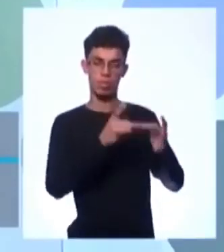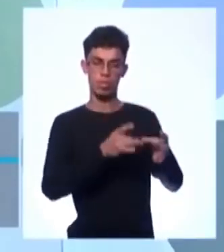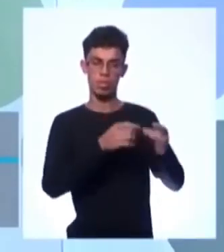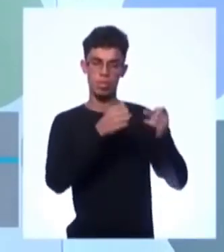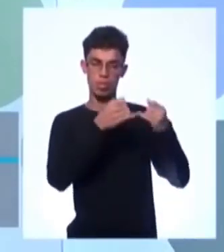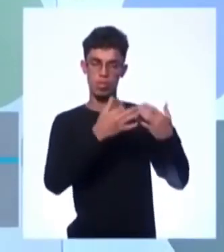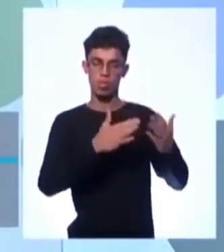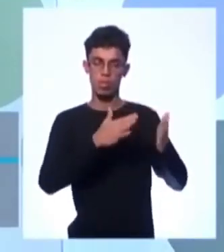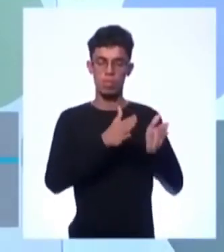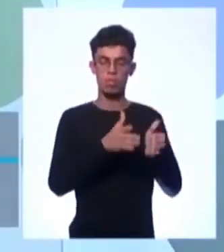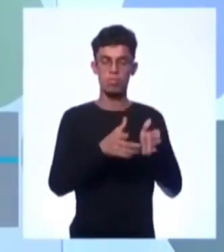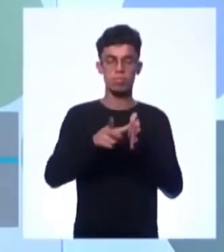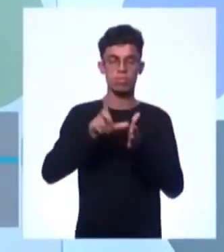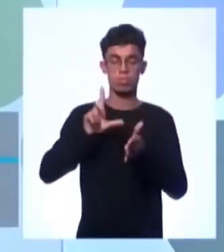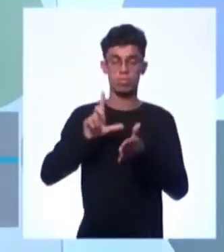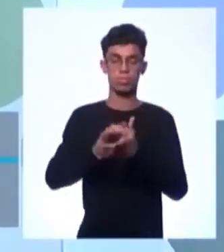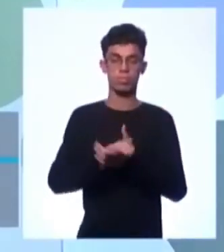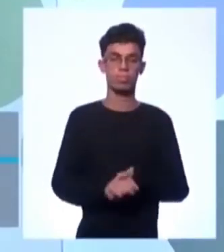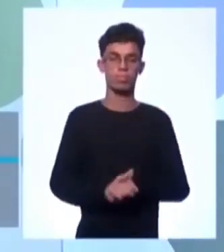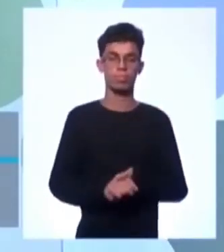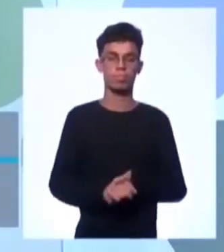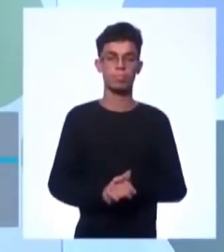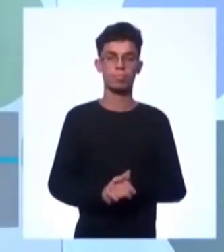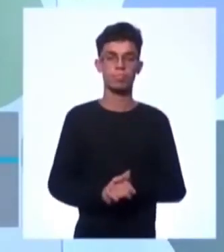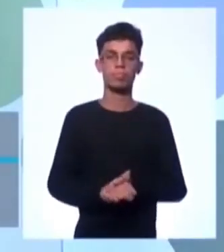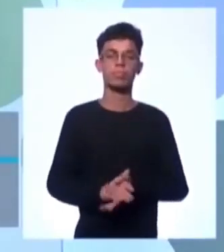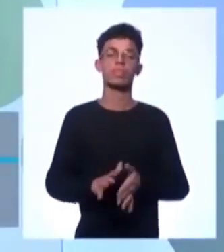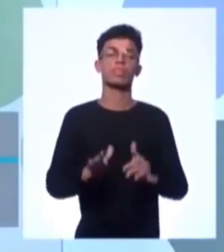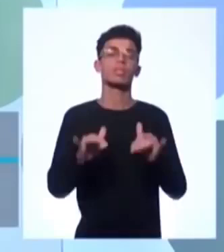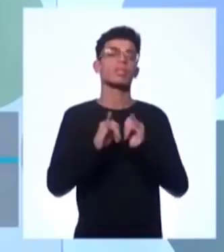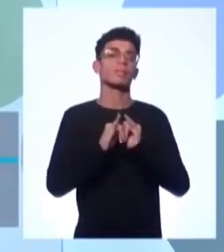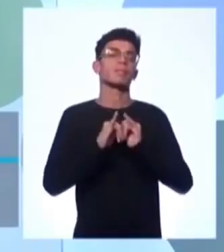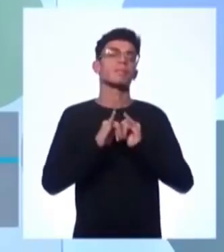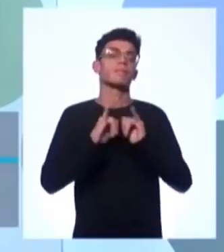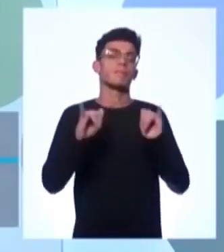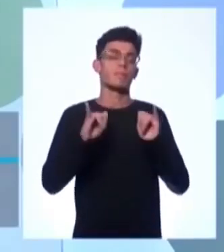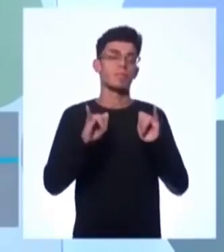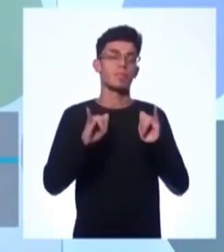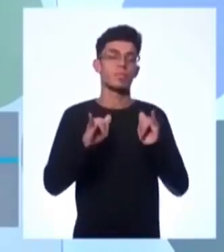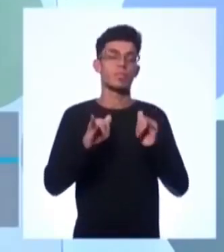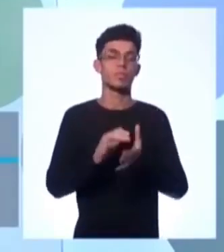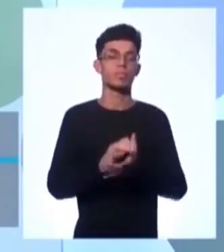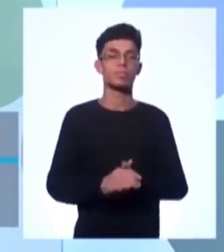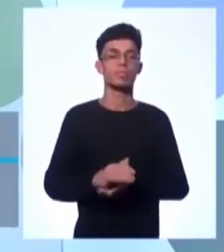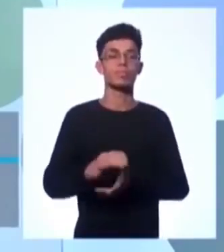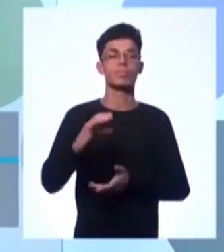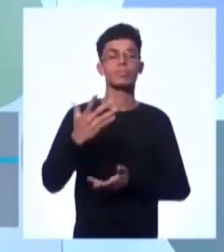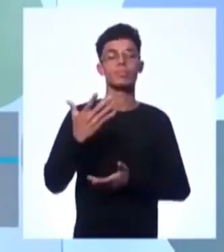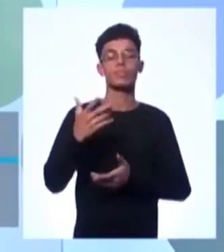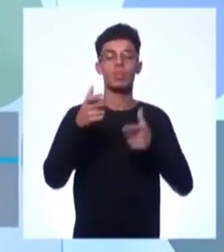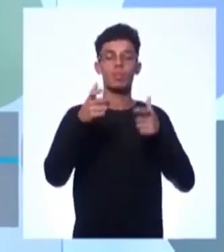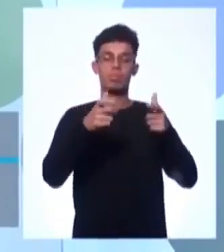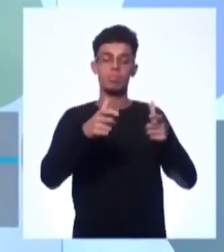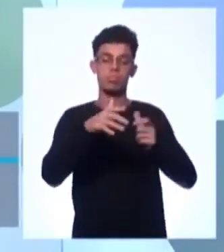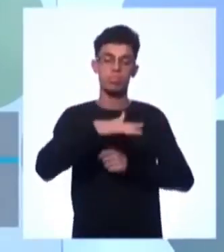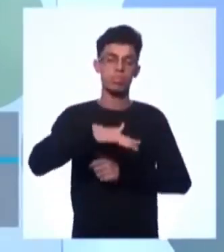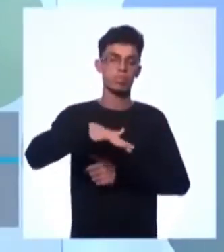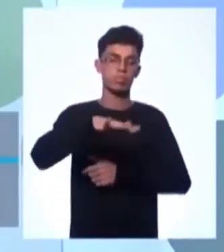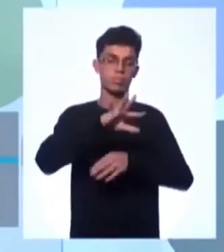mas a gente vai dar um passinho antes, tá ok? A gente vai falar um pouquinho aqui sobre o campo magnético ao redor de um